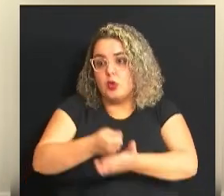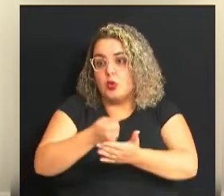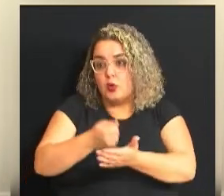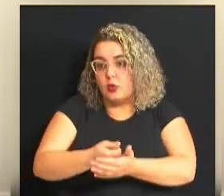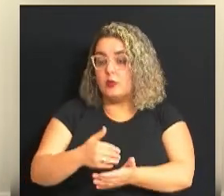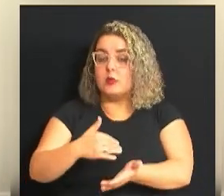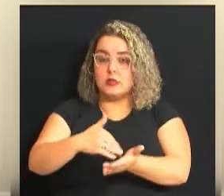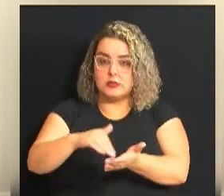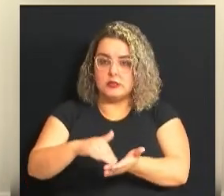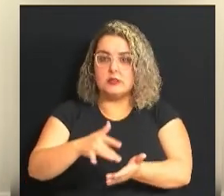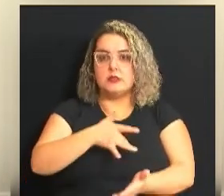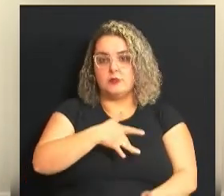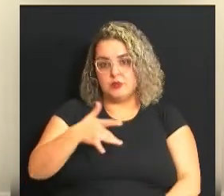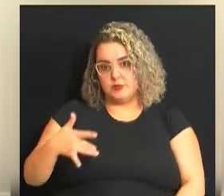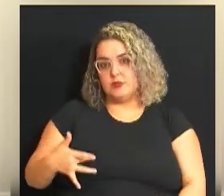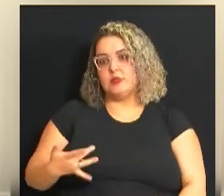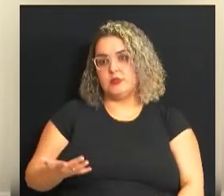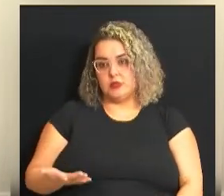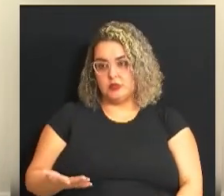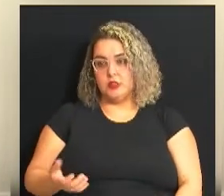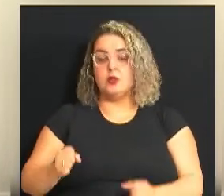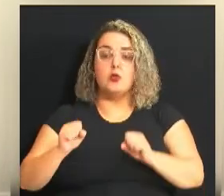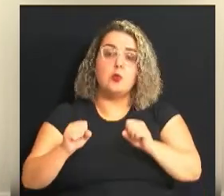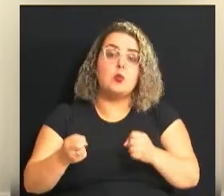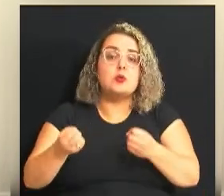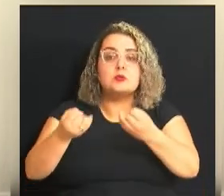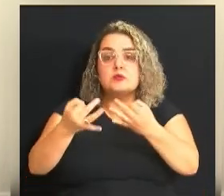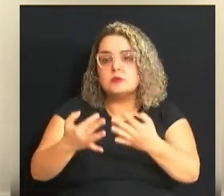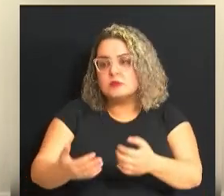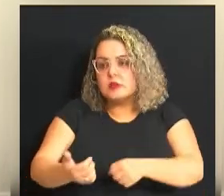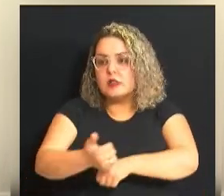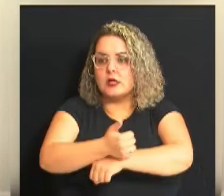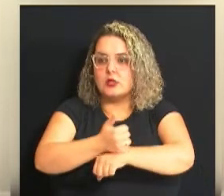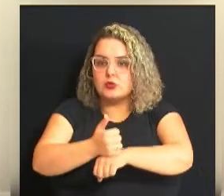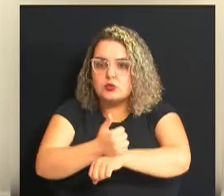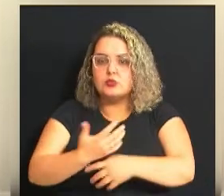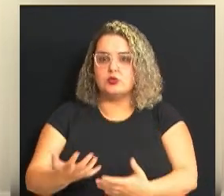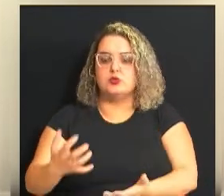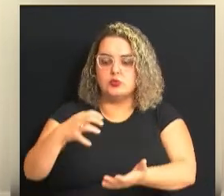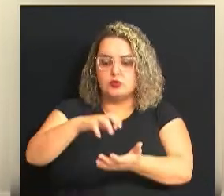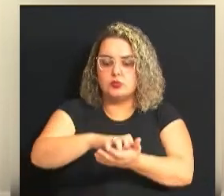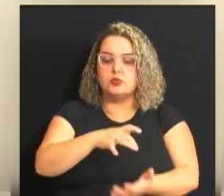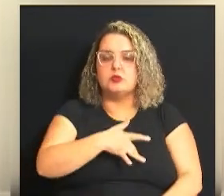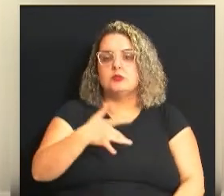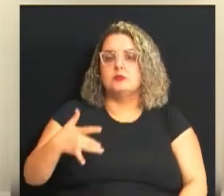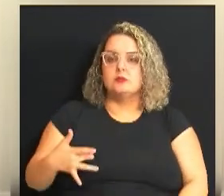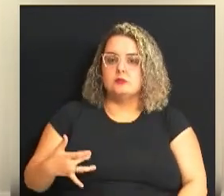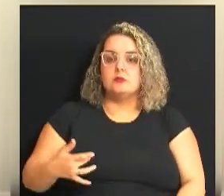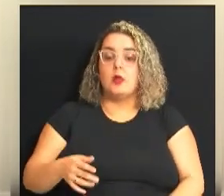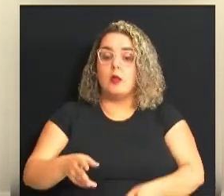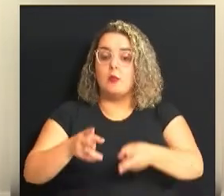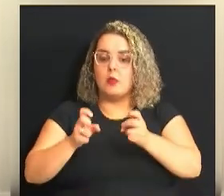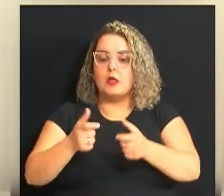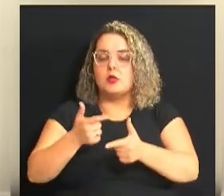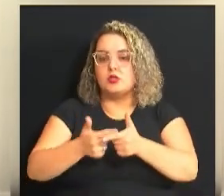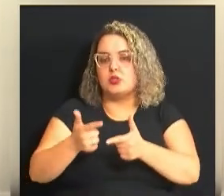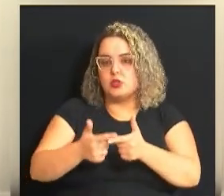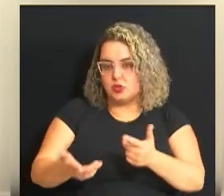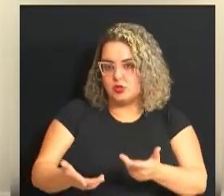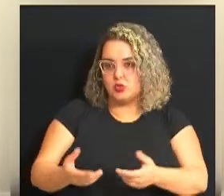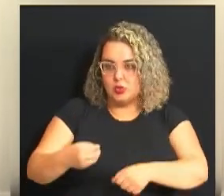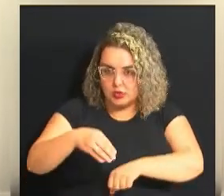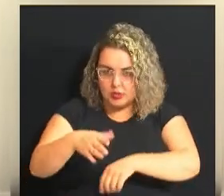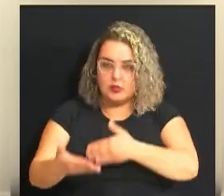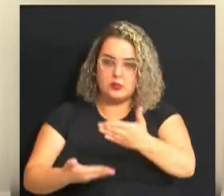Municipal de Saúde, né, que possa orientar os profissionais nos centros de saúde para detectar esse problema e encaminhar o